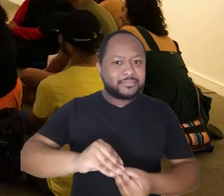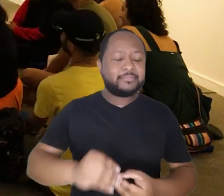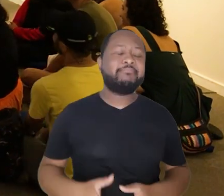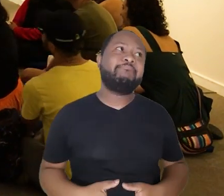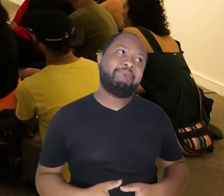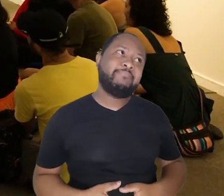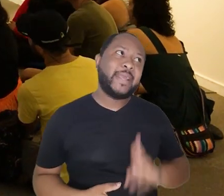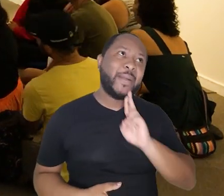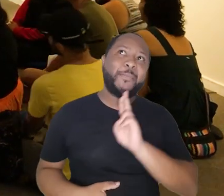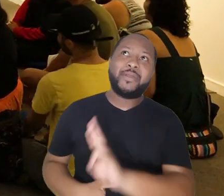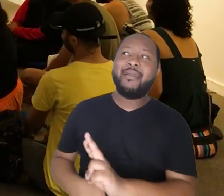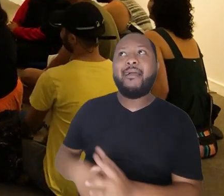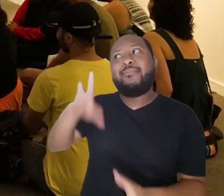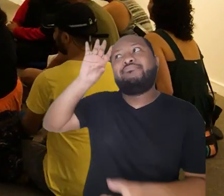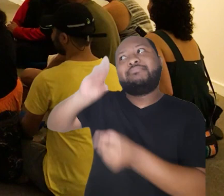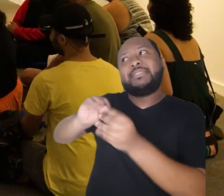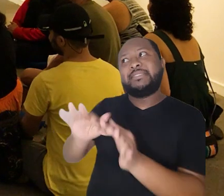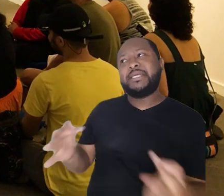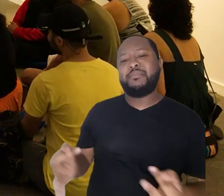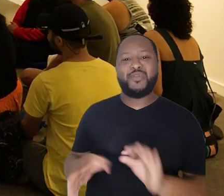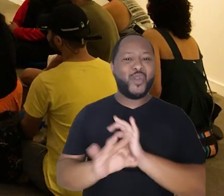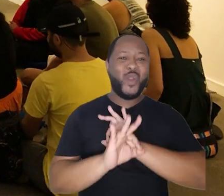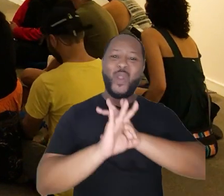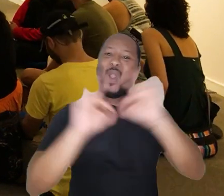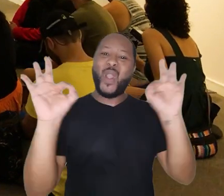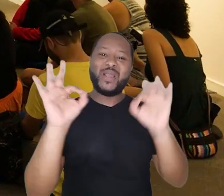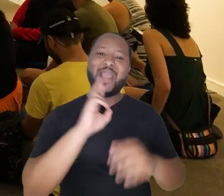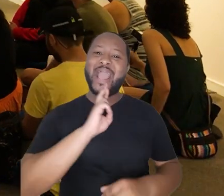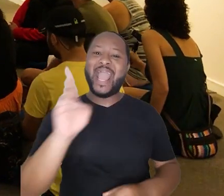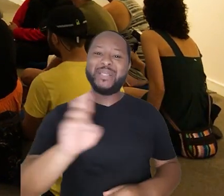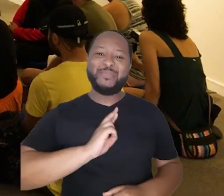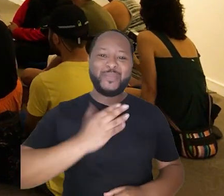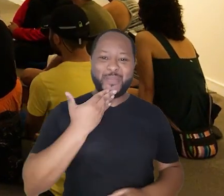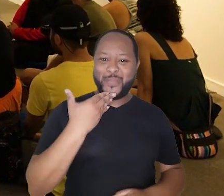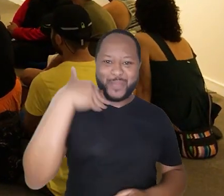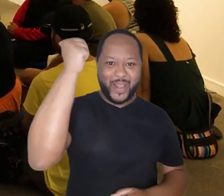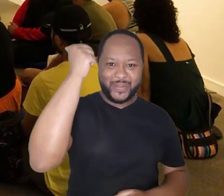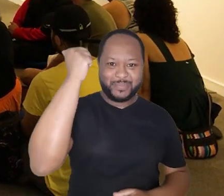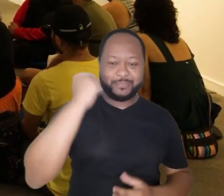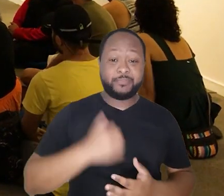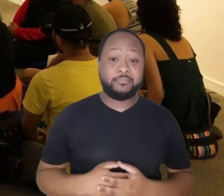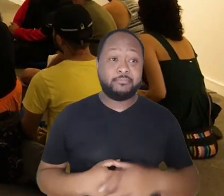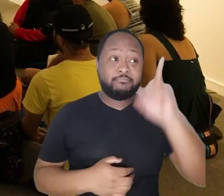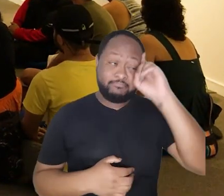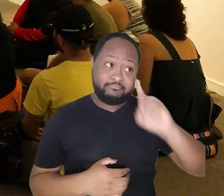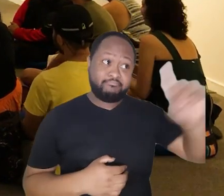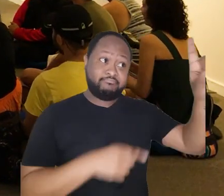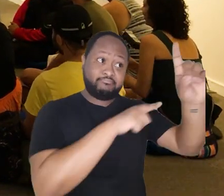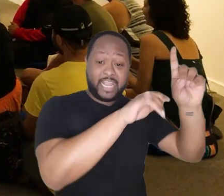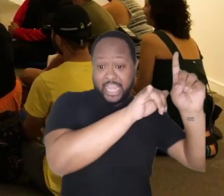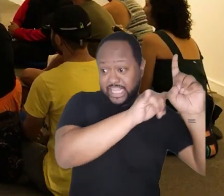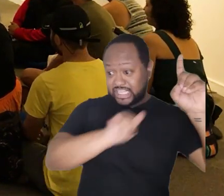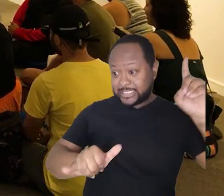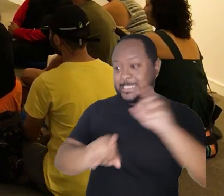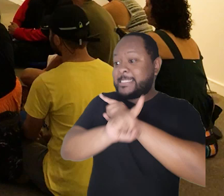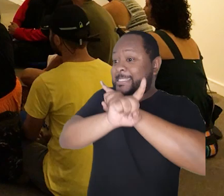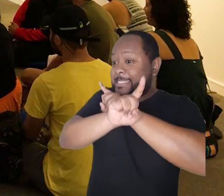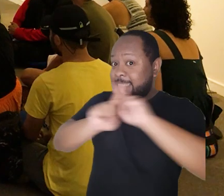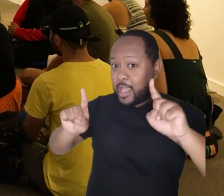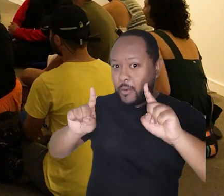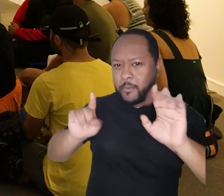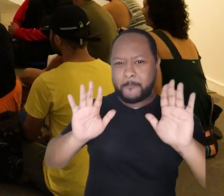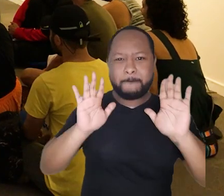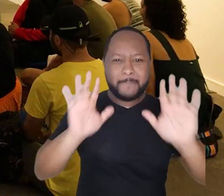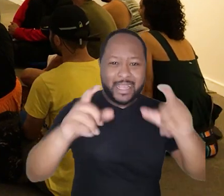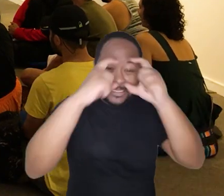Adivinhando. Ótimo. Melhor resposta, claro. O deus Niame disse não. Mas o Anansi